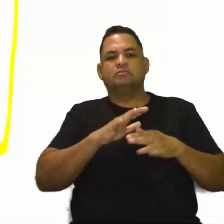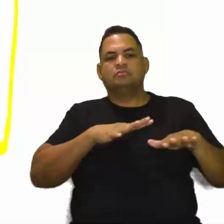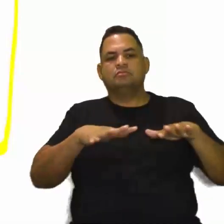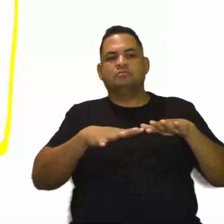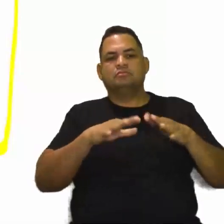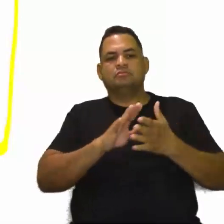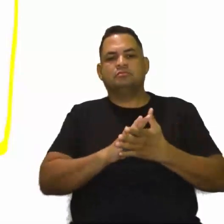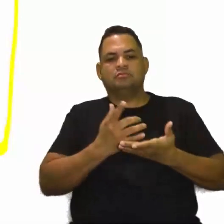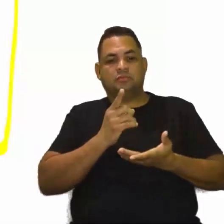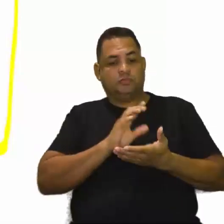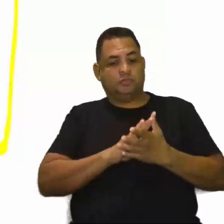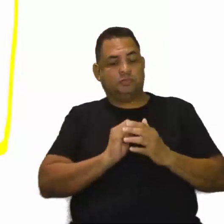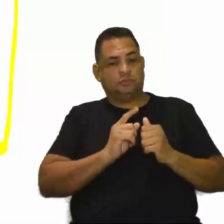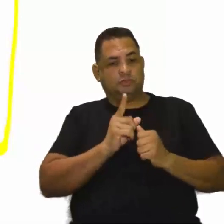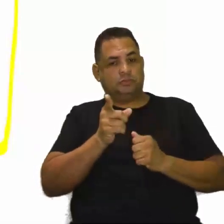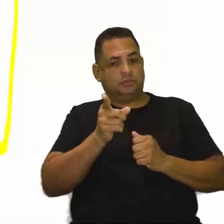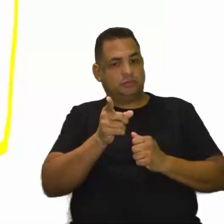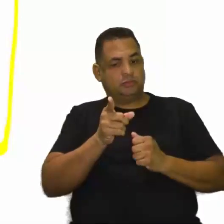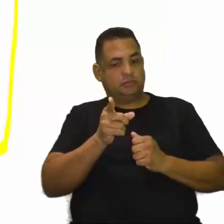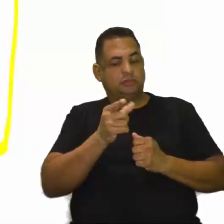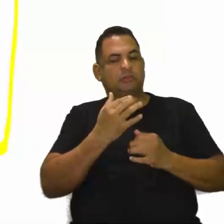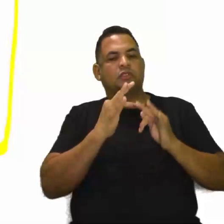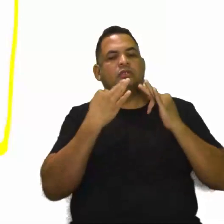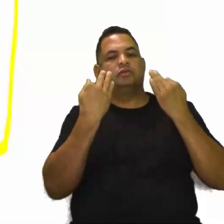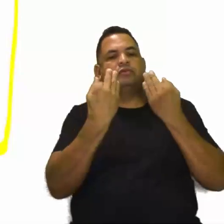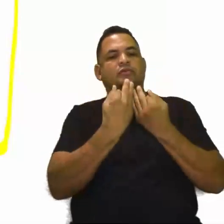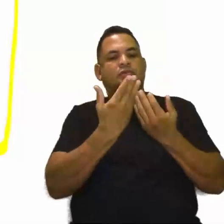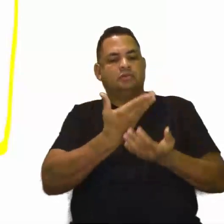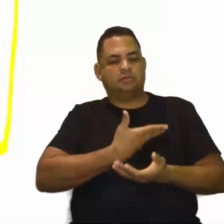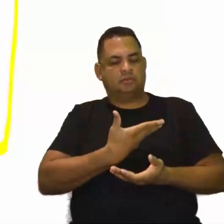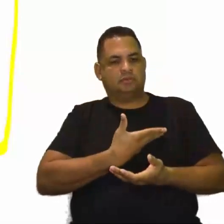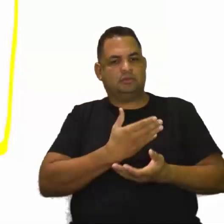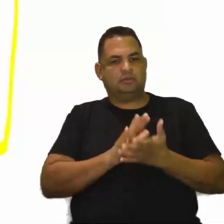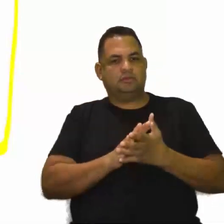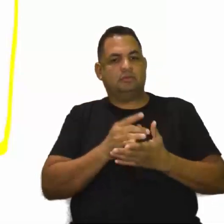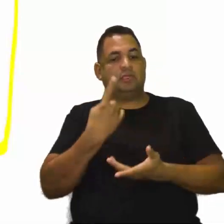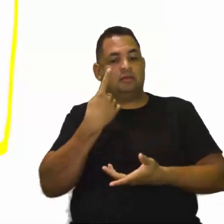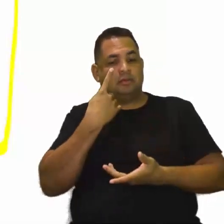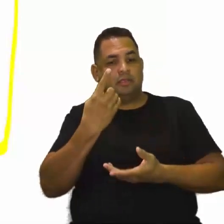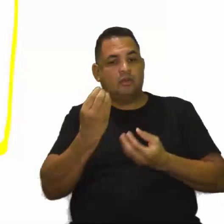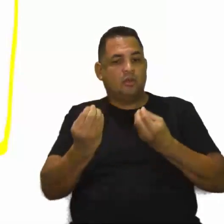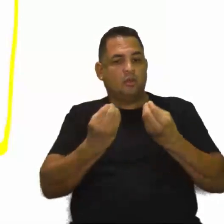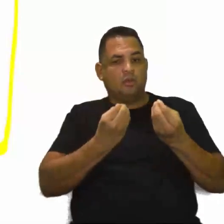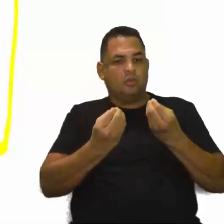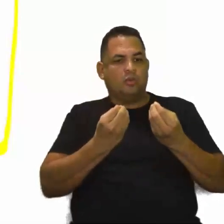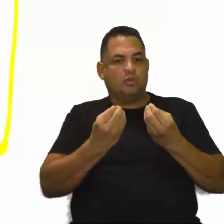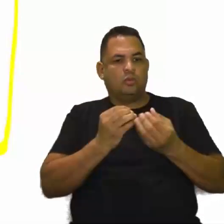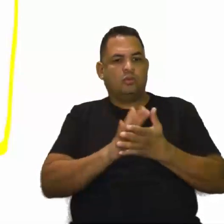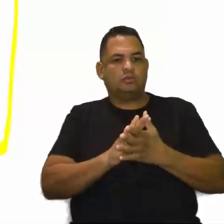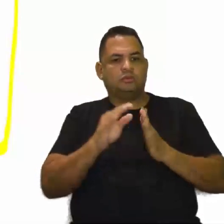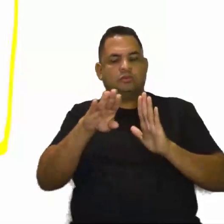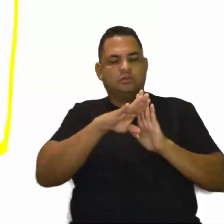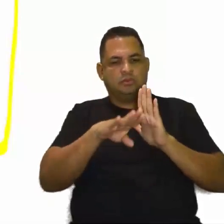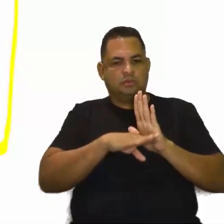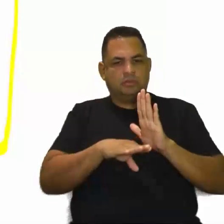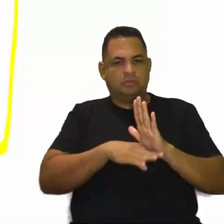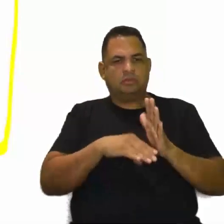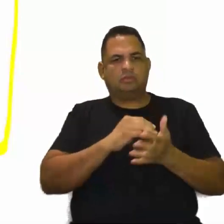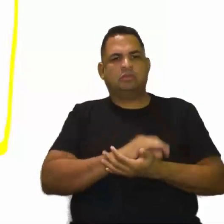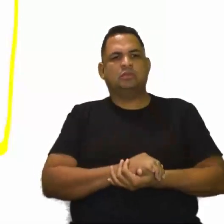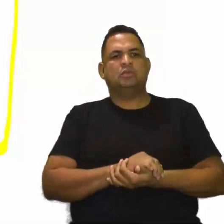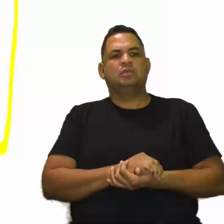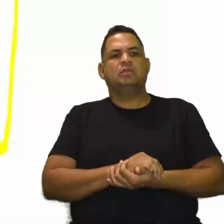com você, com a sua família e com seus amigos, para verificar como que está essa classificação. Então, veja